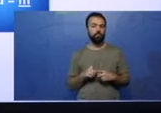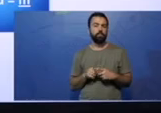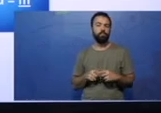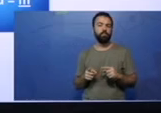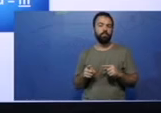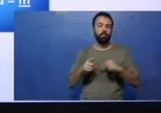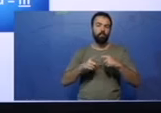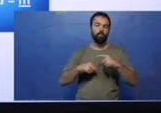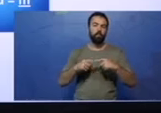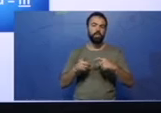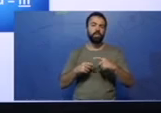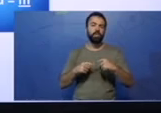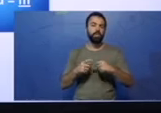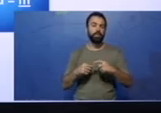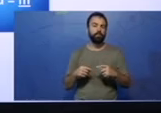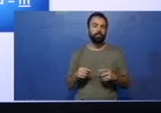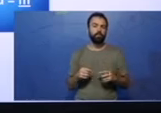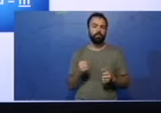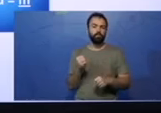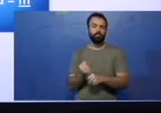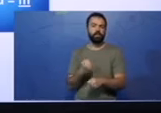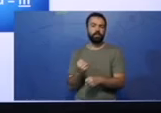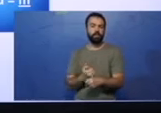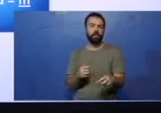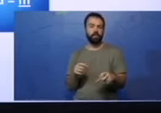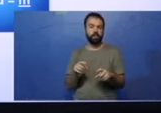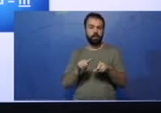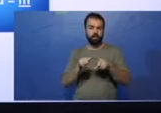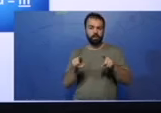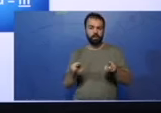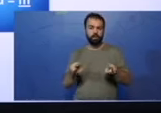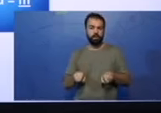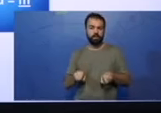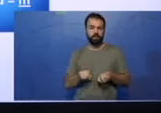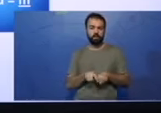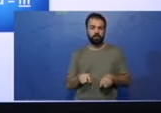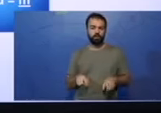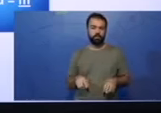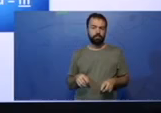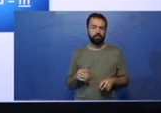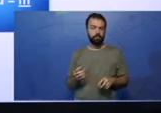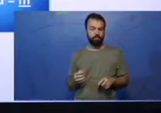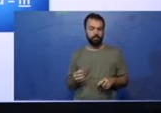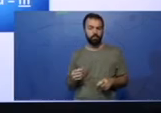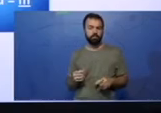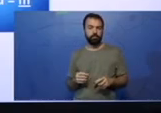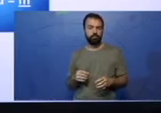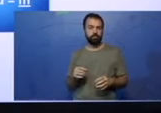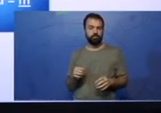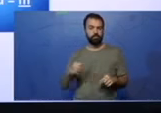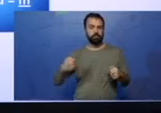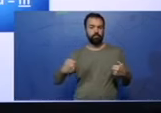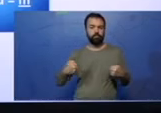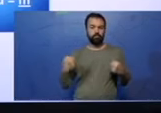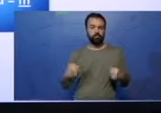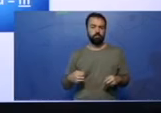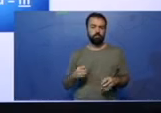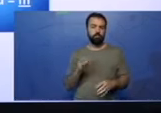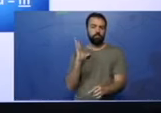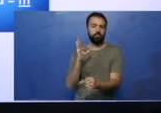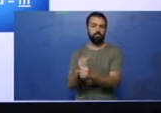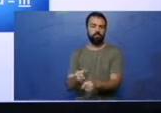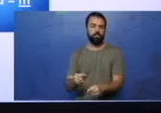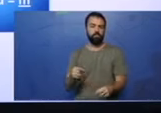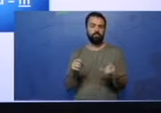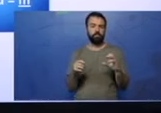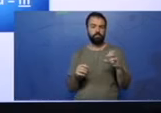do que essa substância é feito. E se você fizer o cálculo de densidade, cada um desses materiais vai ter uma densidade